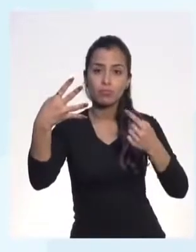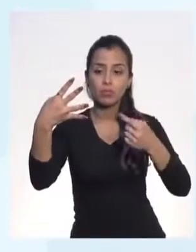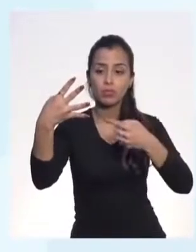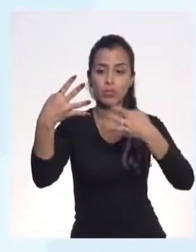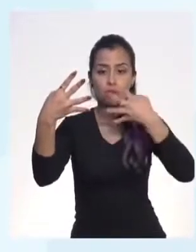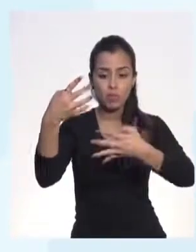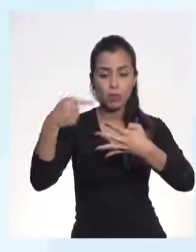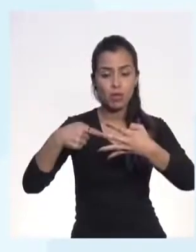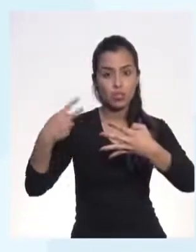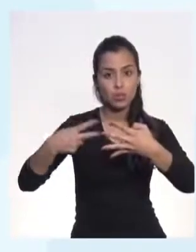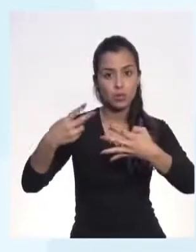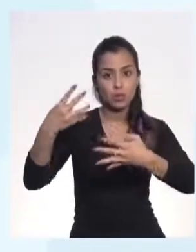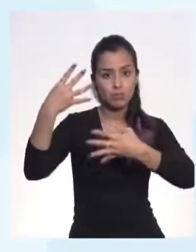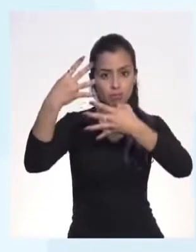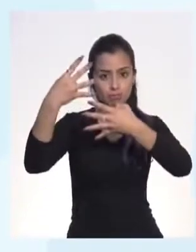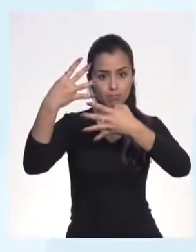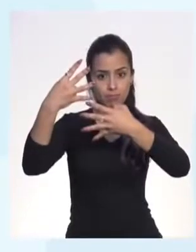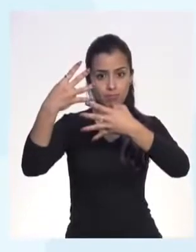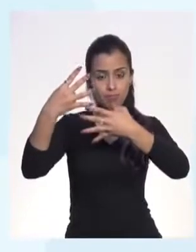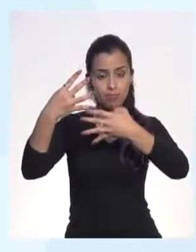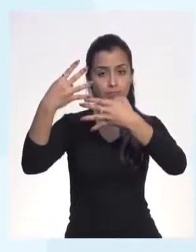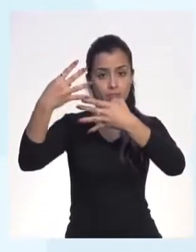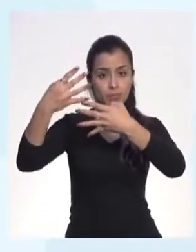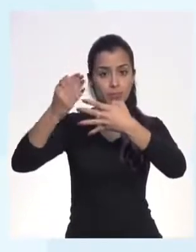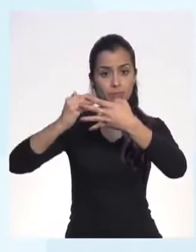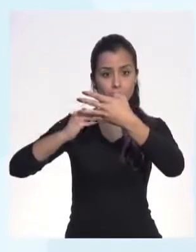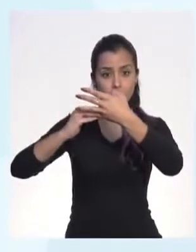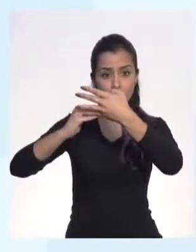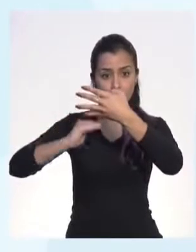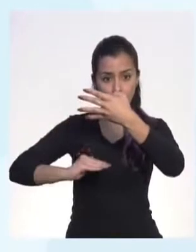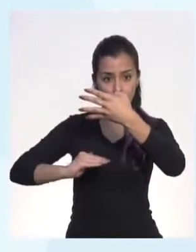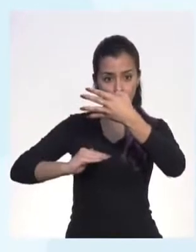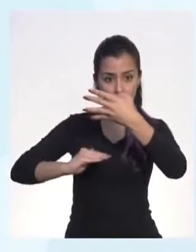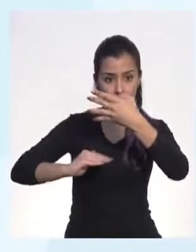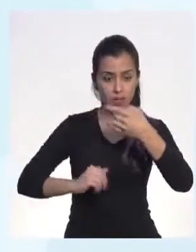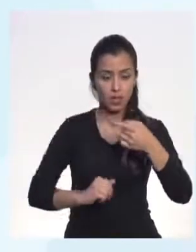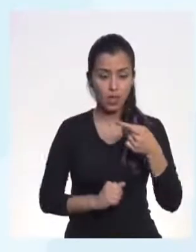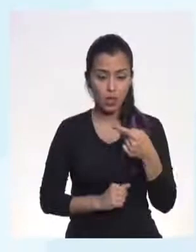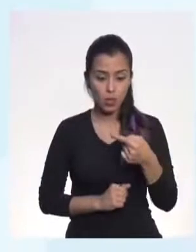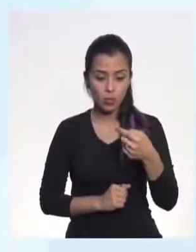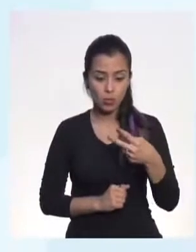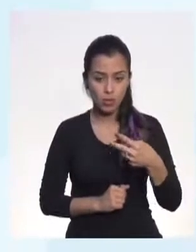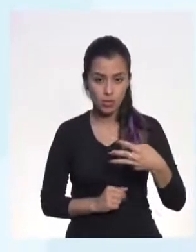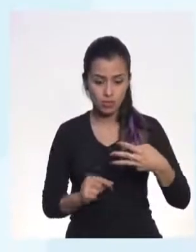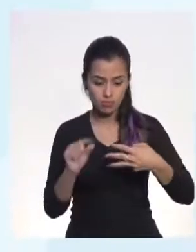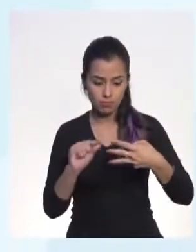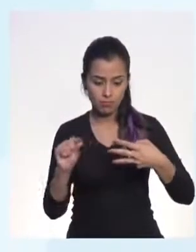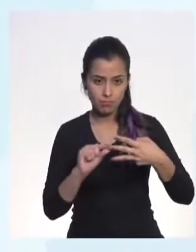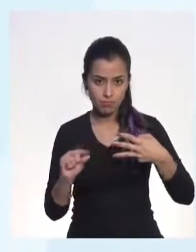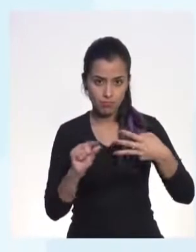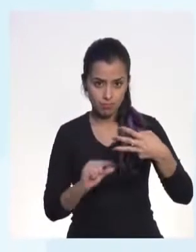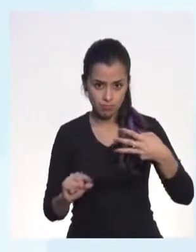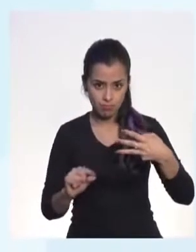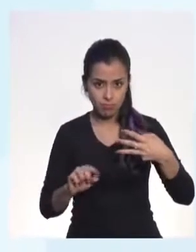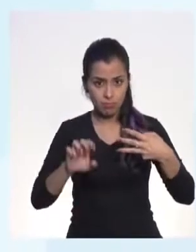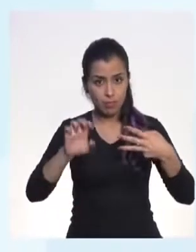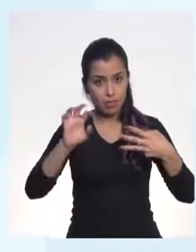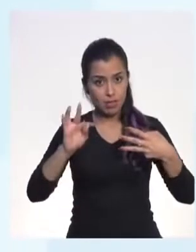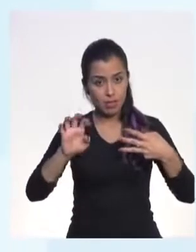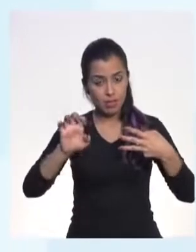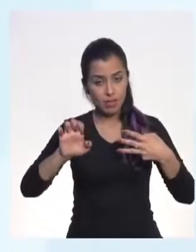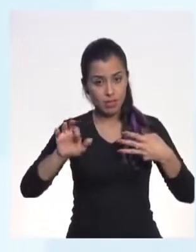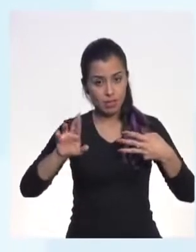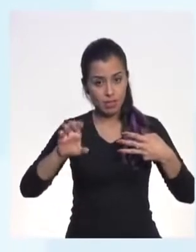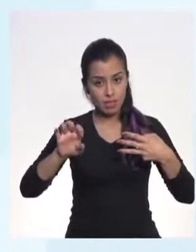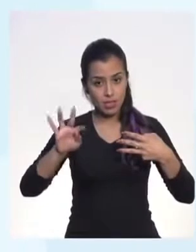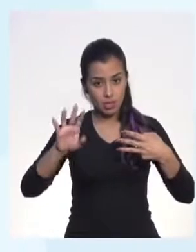tercetos terceiros são mais tropas aliás é uma estrofe em que a gente tem três versos